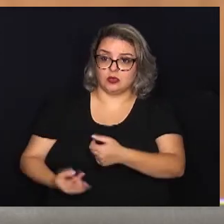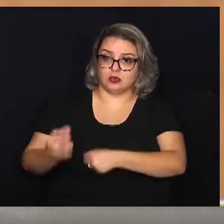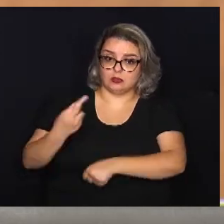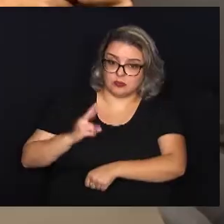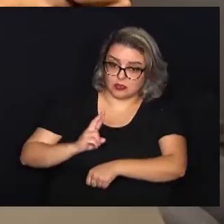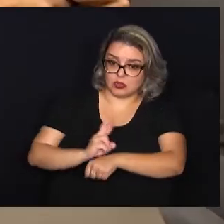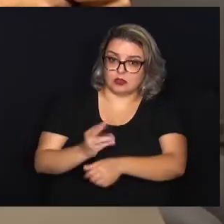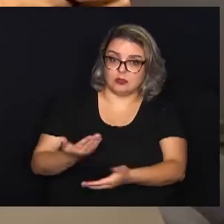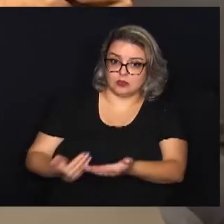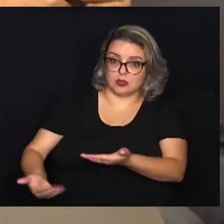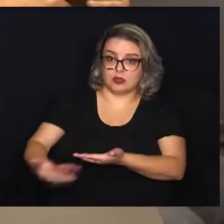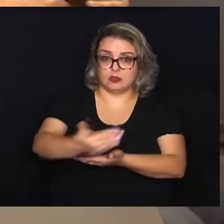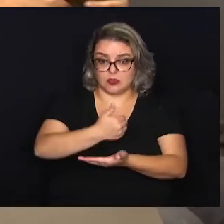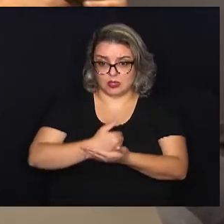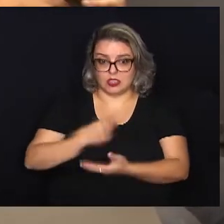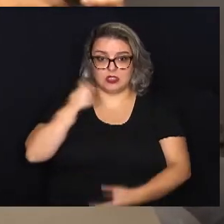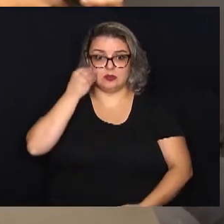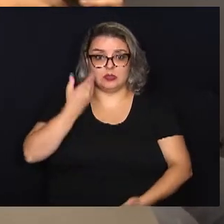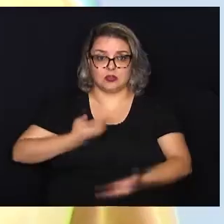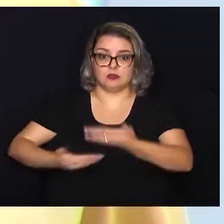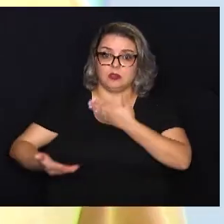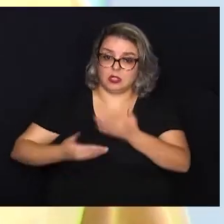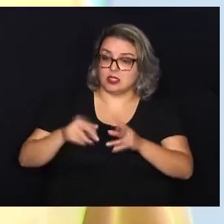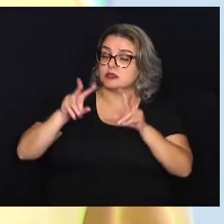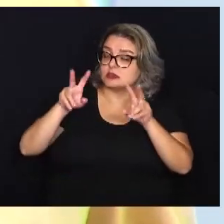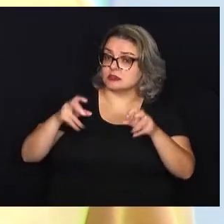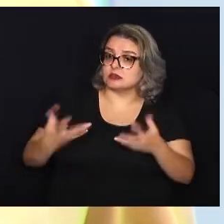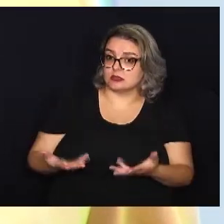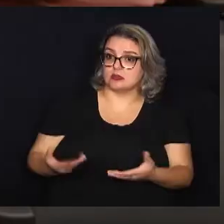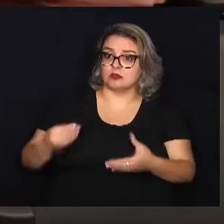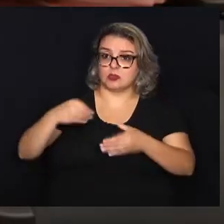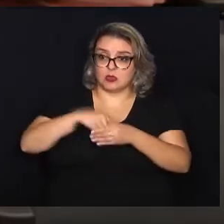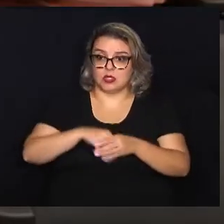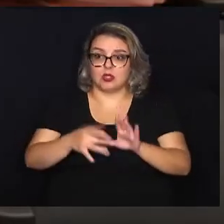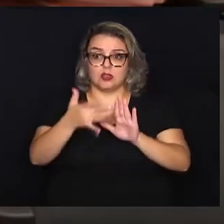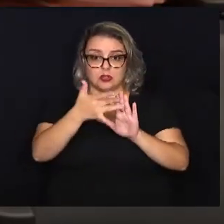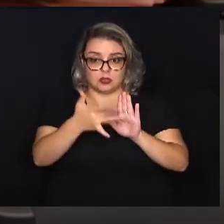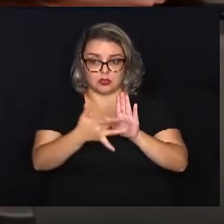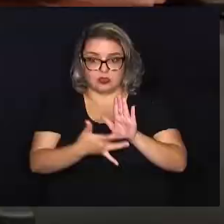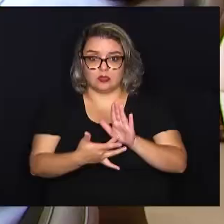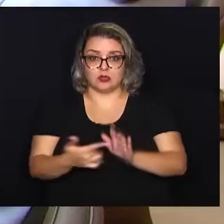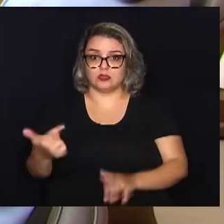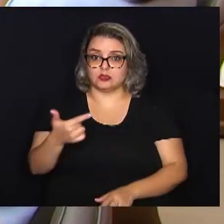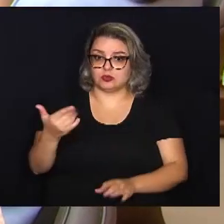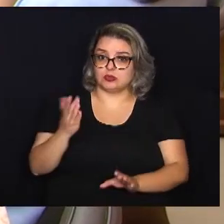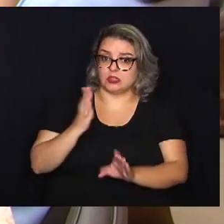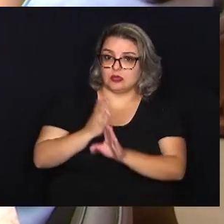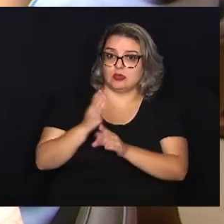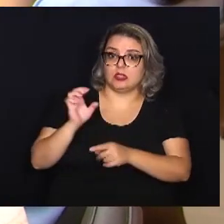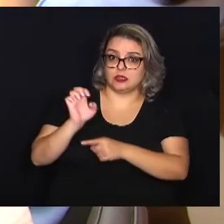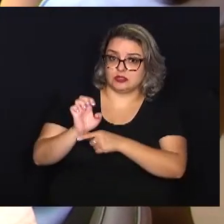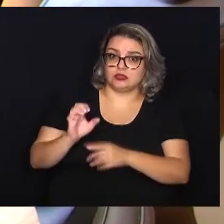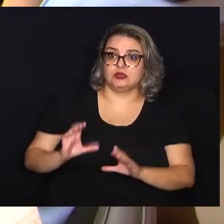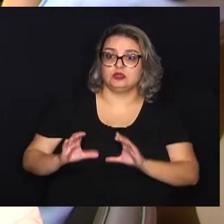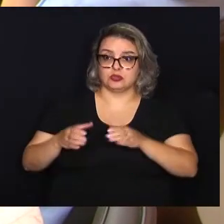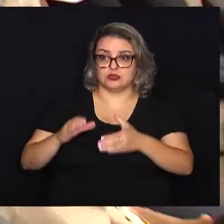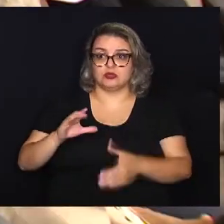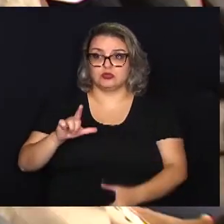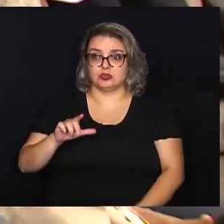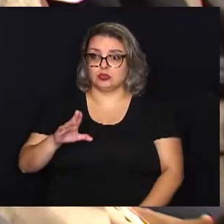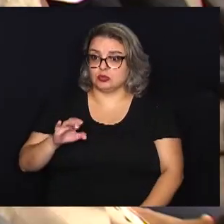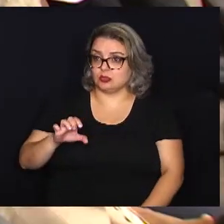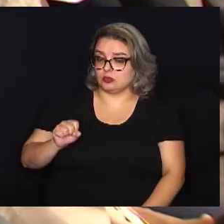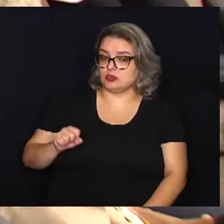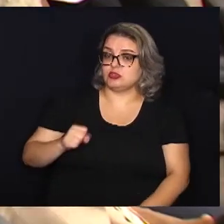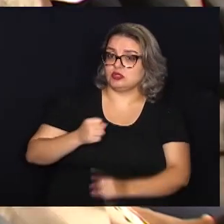recursos e troca de experiências esses temas estiveram em Pauta No segundo encontro Estadual dos clubes